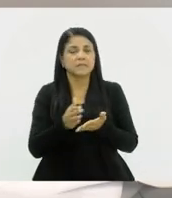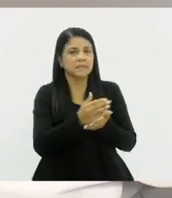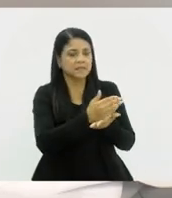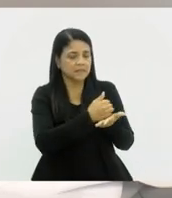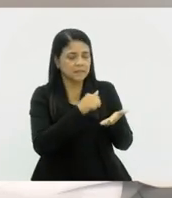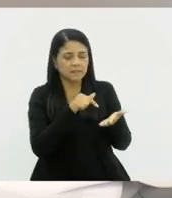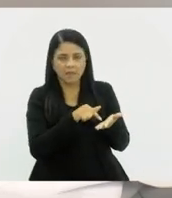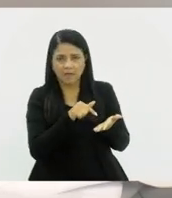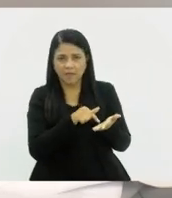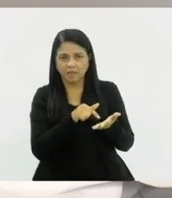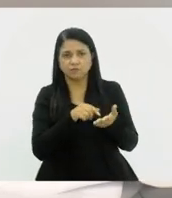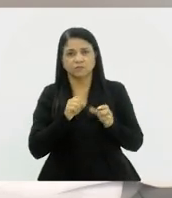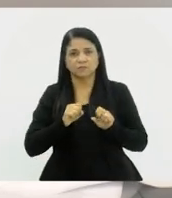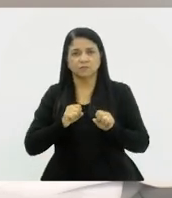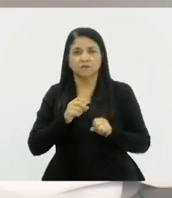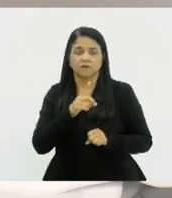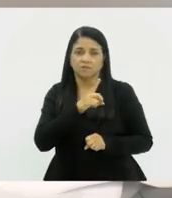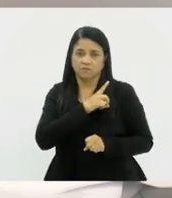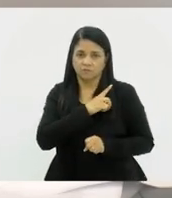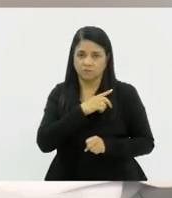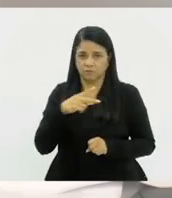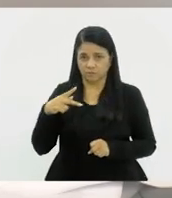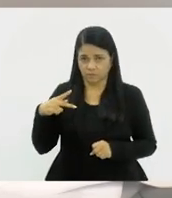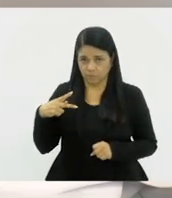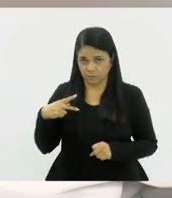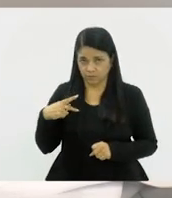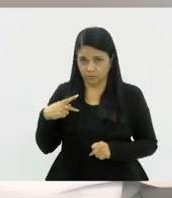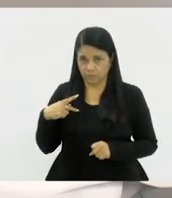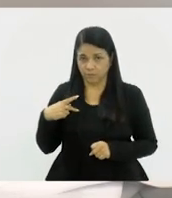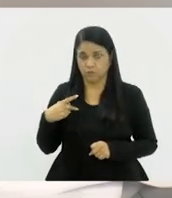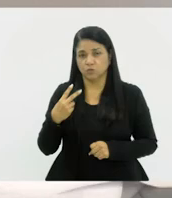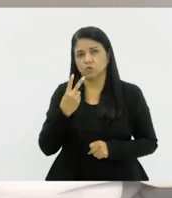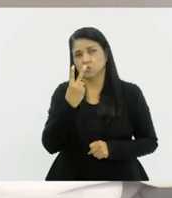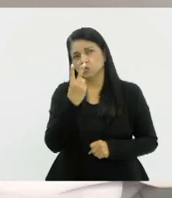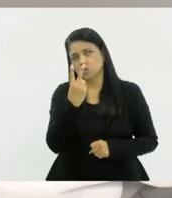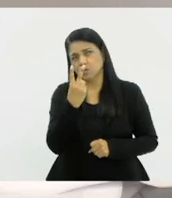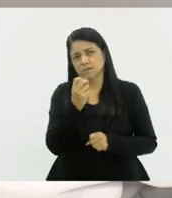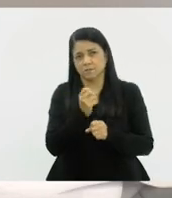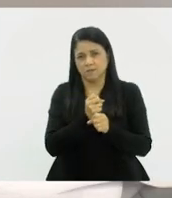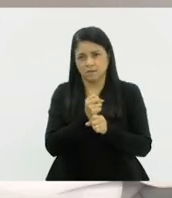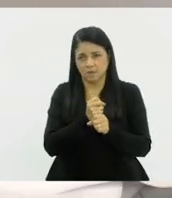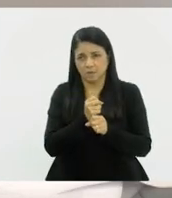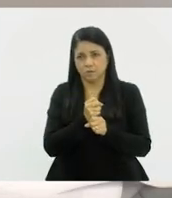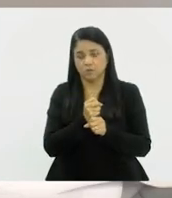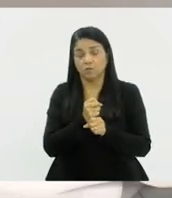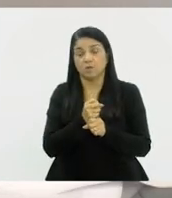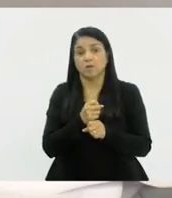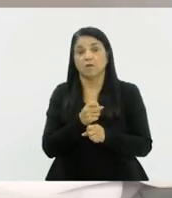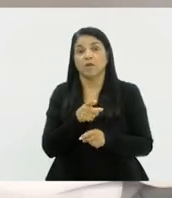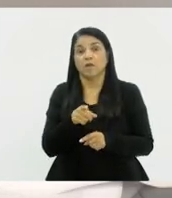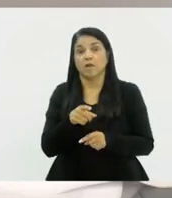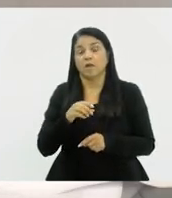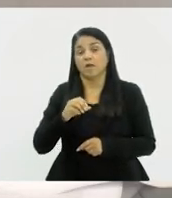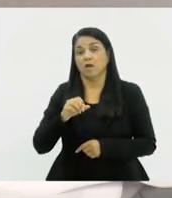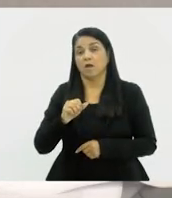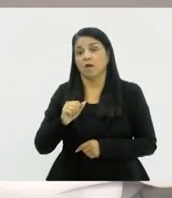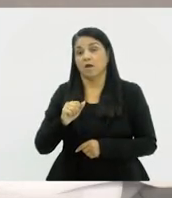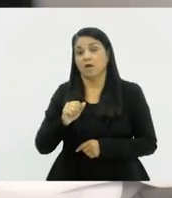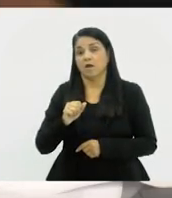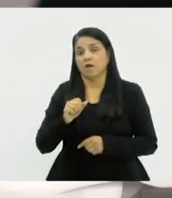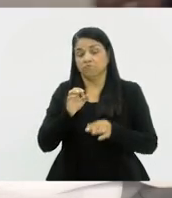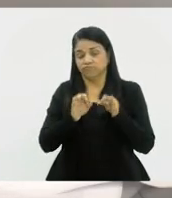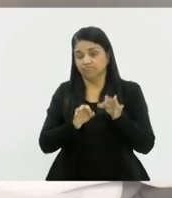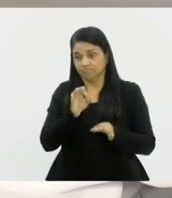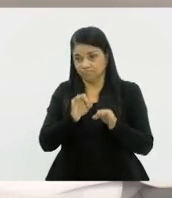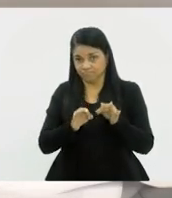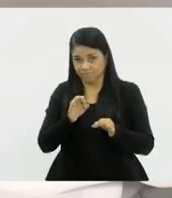eh defensoria pública nos primeiros do anos bom É bom que se diga também que a audiência de Custódia não é exclusivamente por